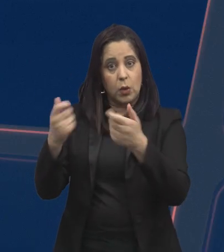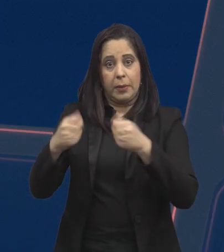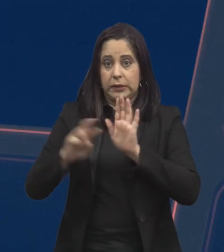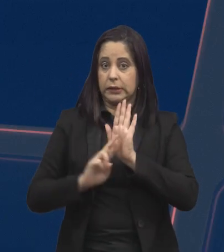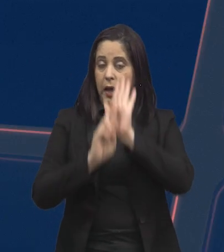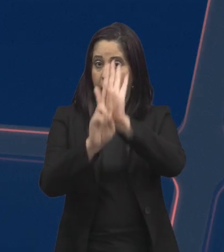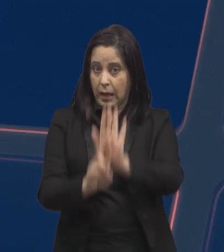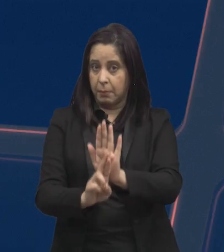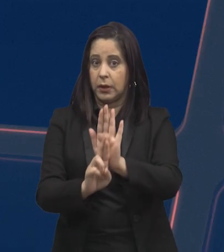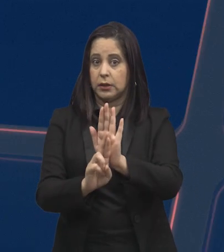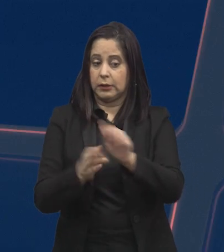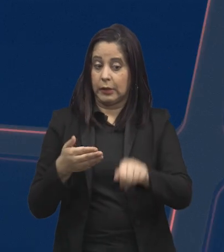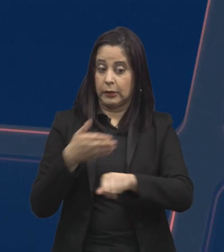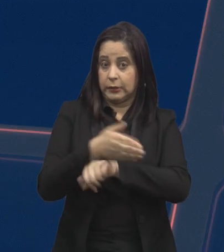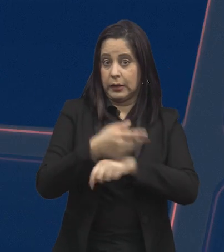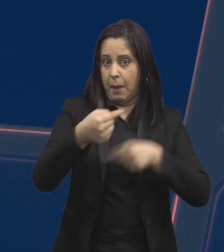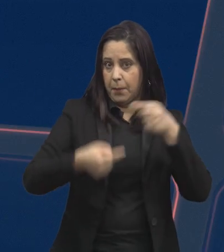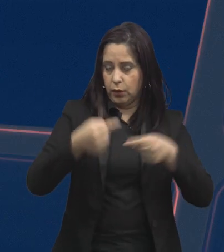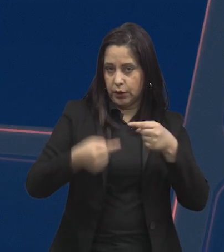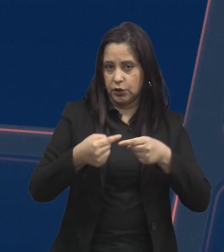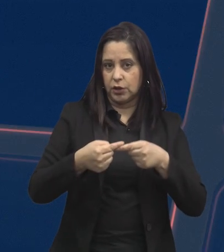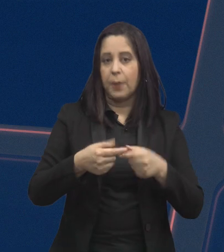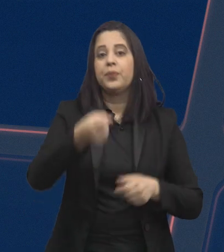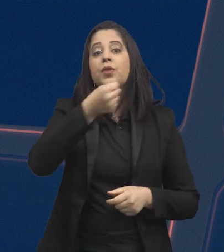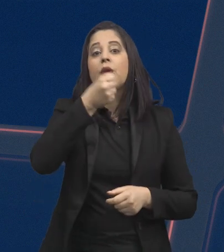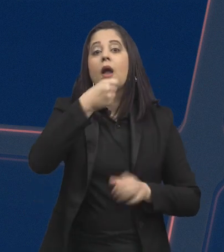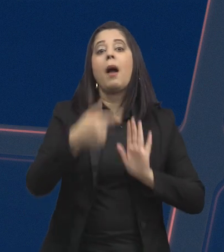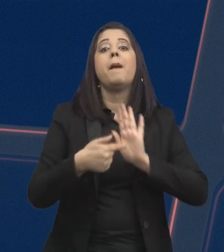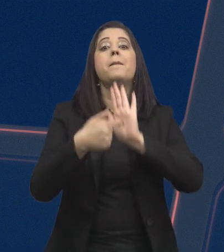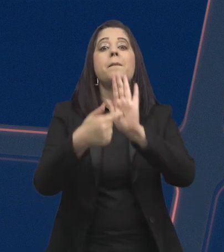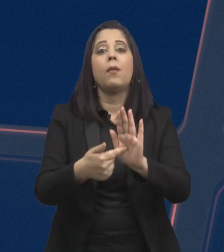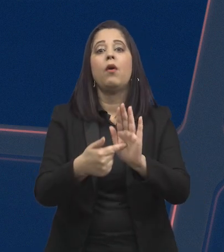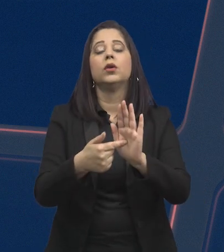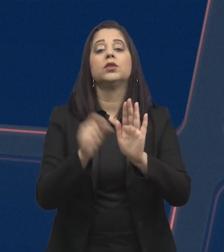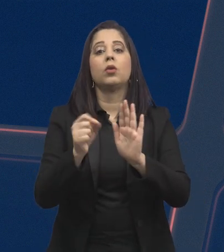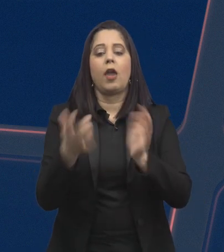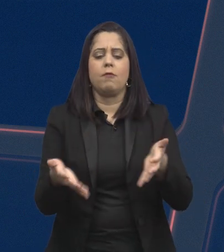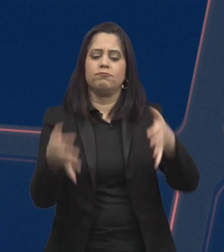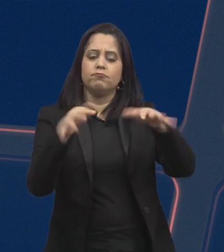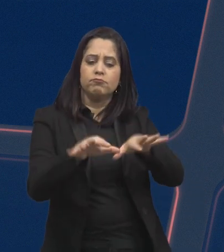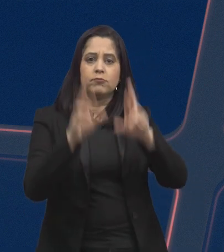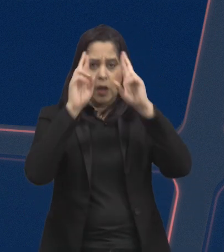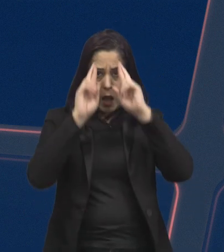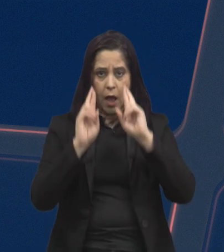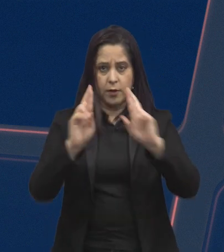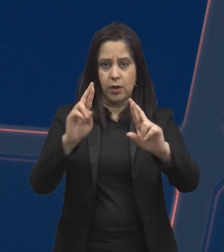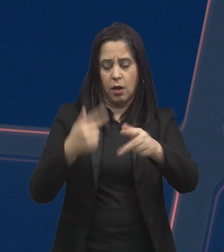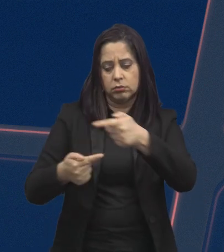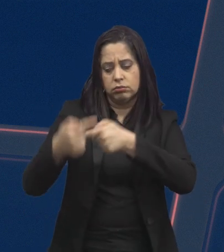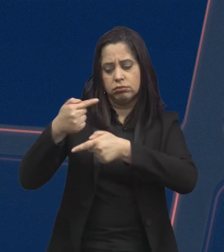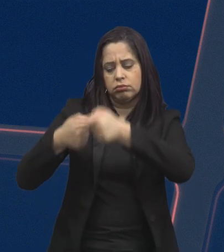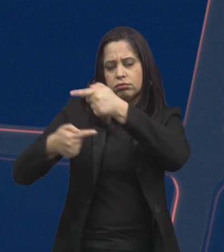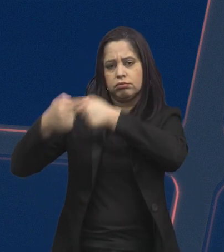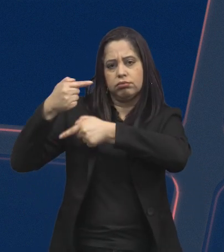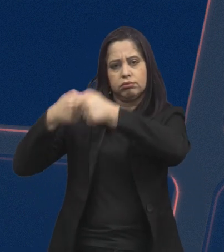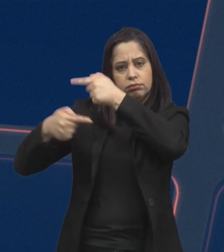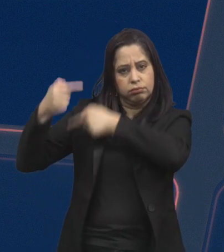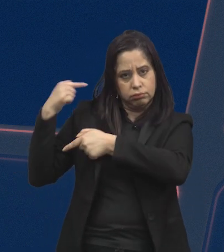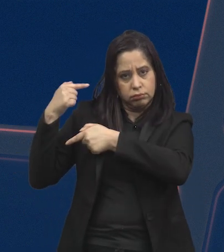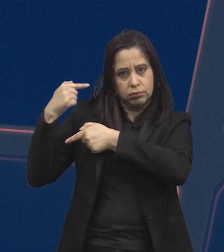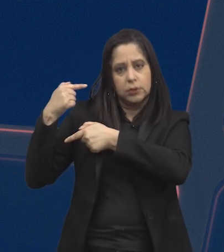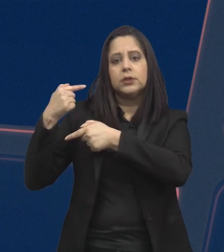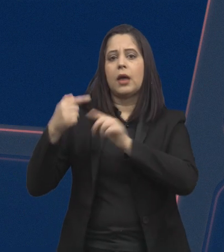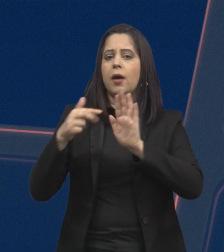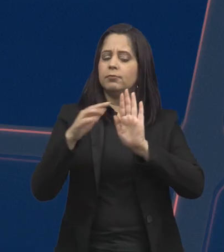em representatividade real nos cargos de poder. A reportagem a seguir mostra que a busca por inclusão e o respeito à